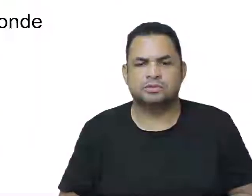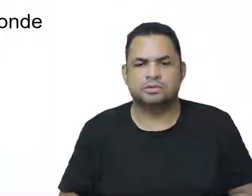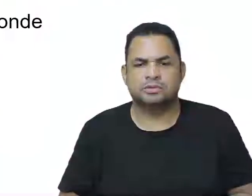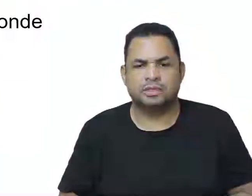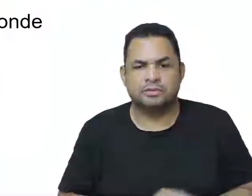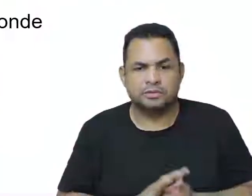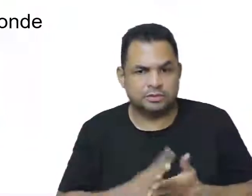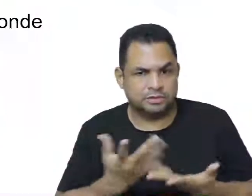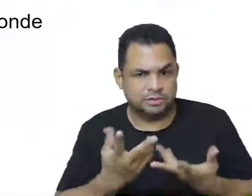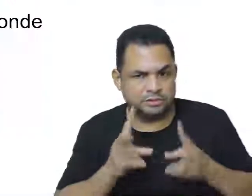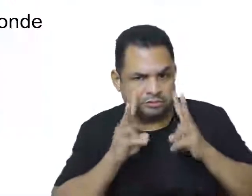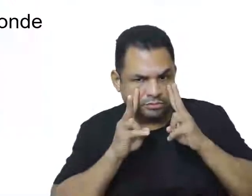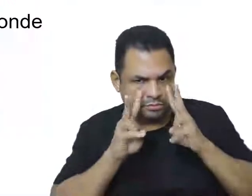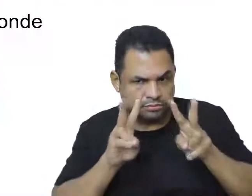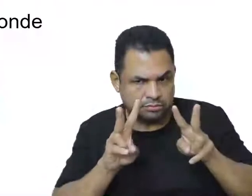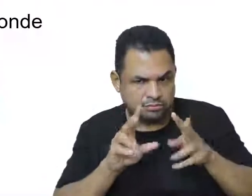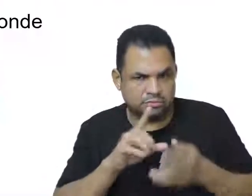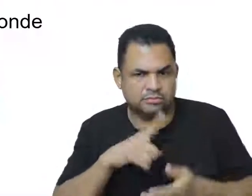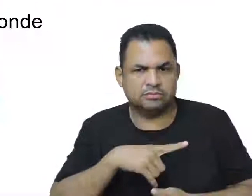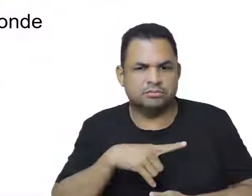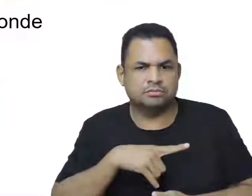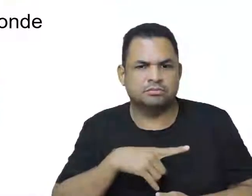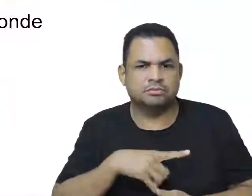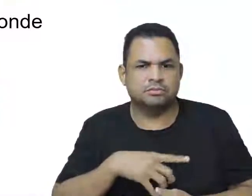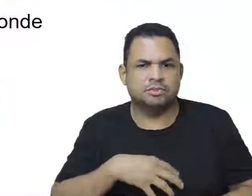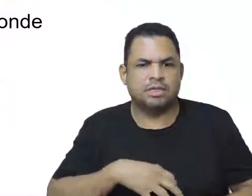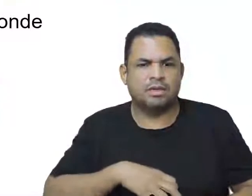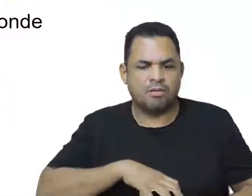aqui. Aqui a gente tem o estômago,